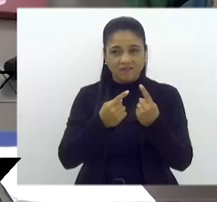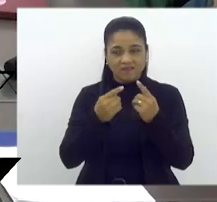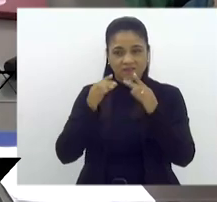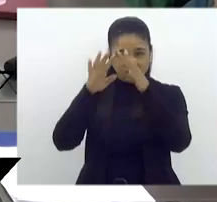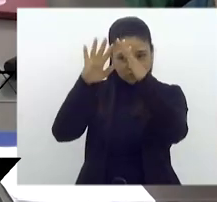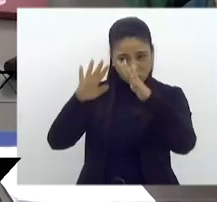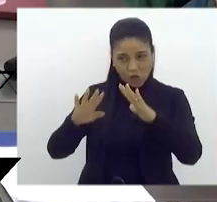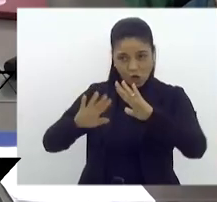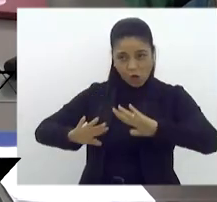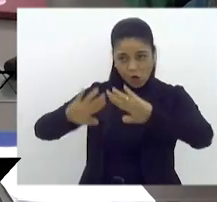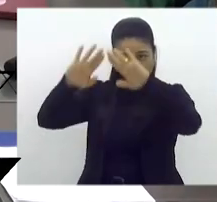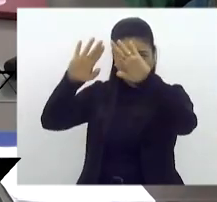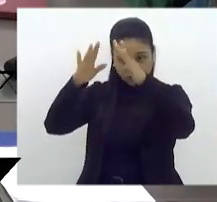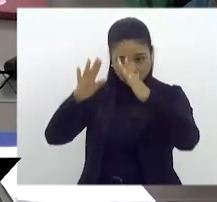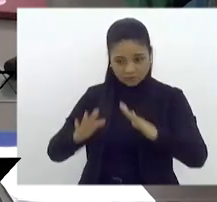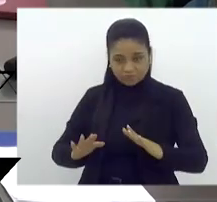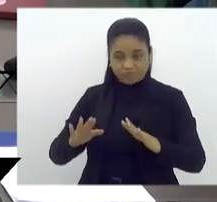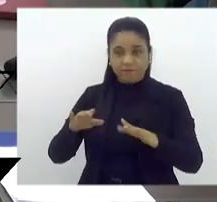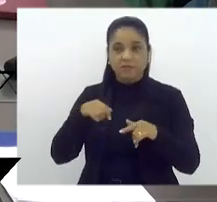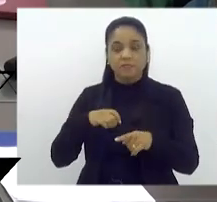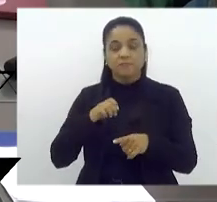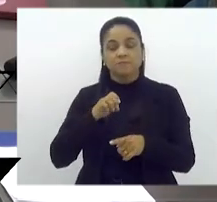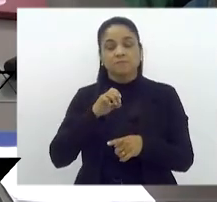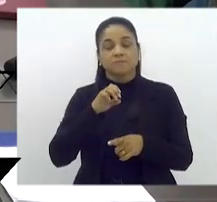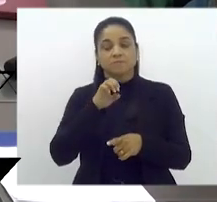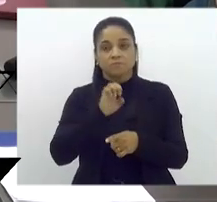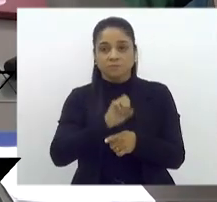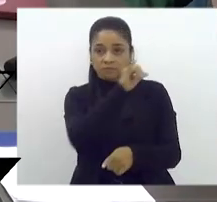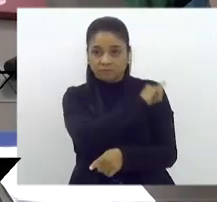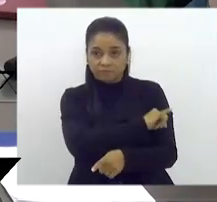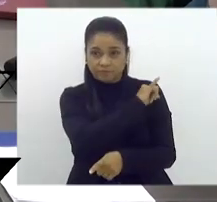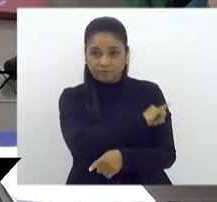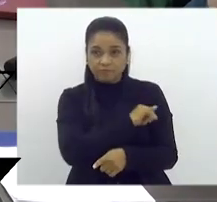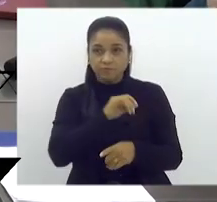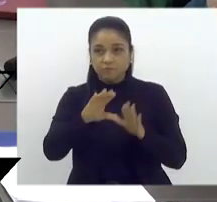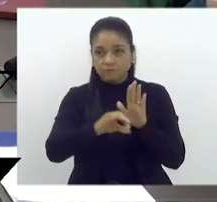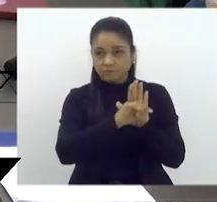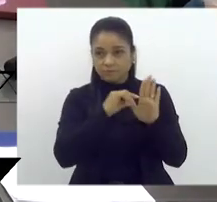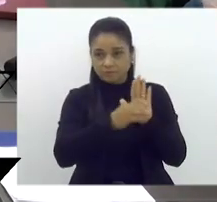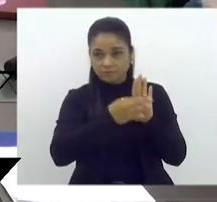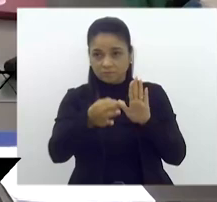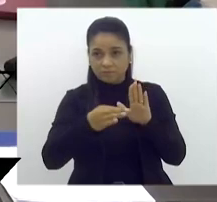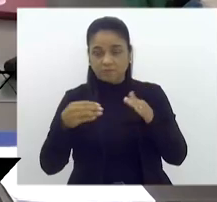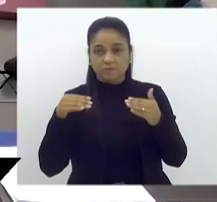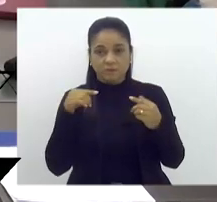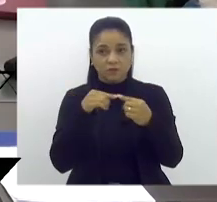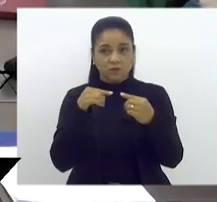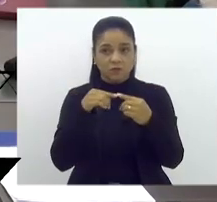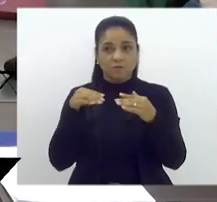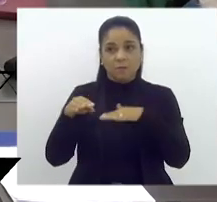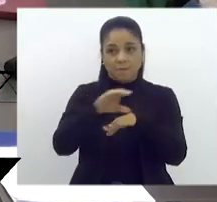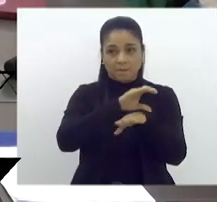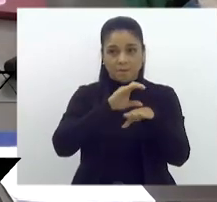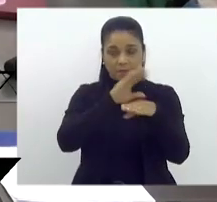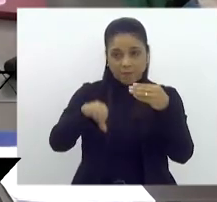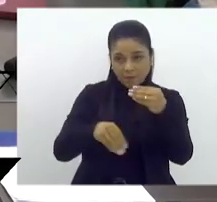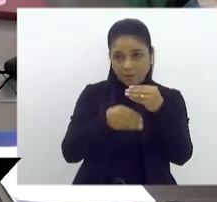CIMEE, no âmbito do Estado do Rio de Janeiro. O parecer é pela constitucionalidade com